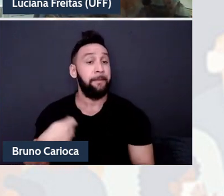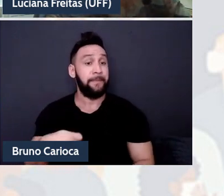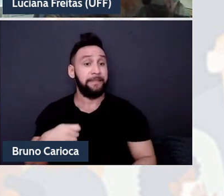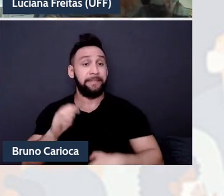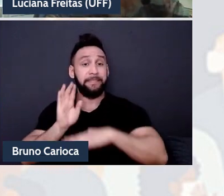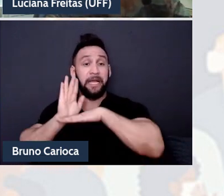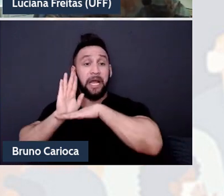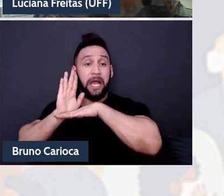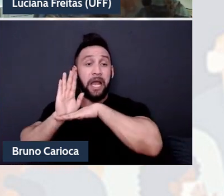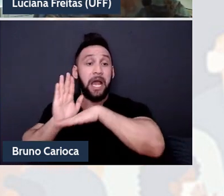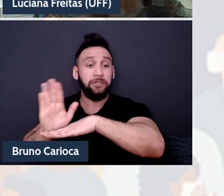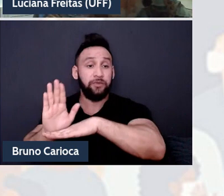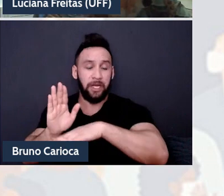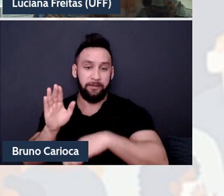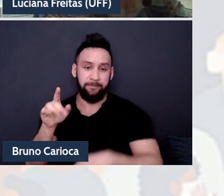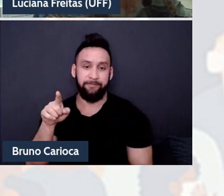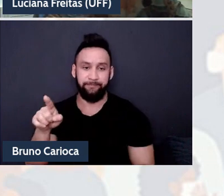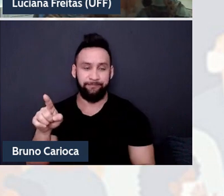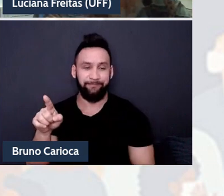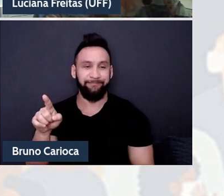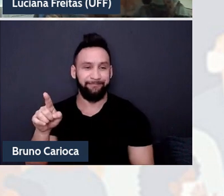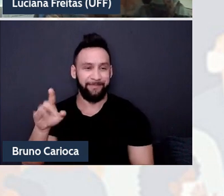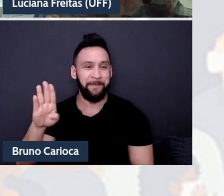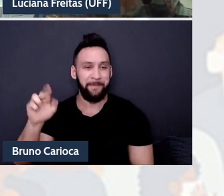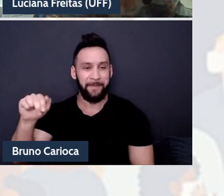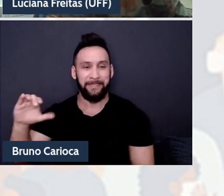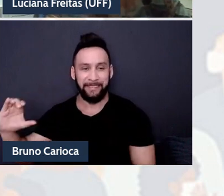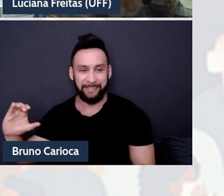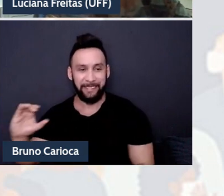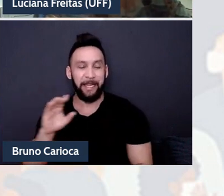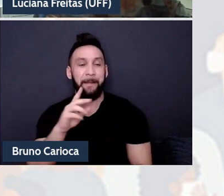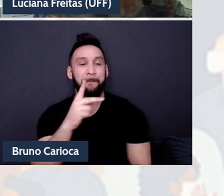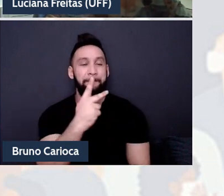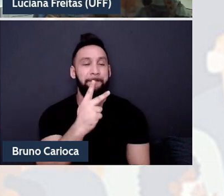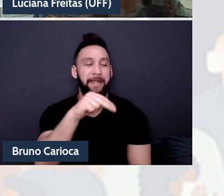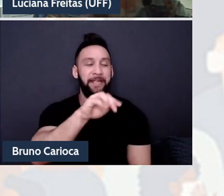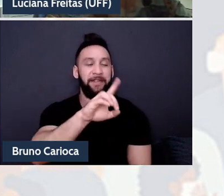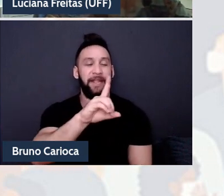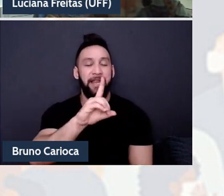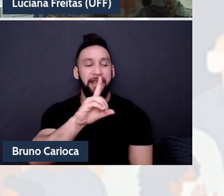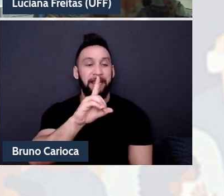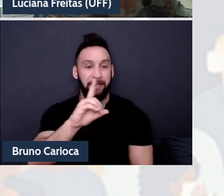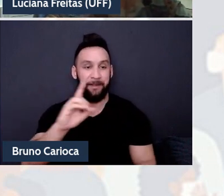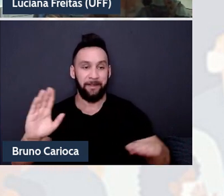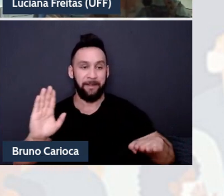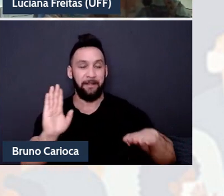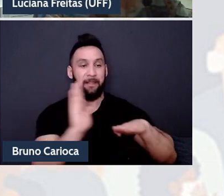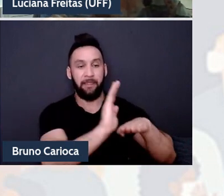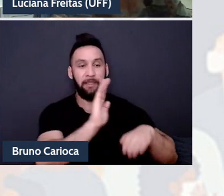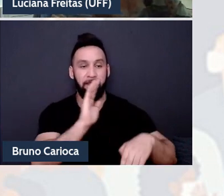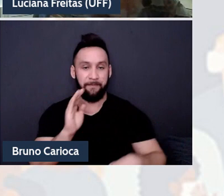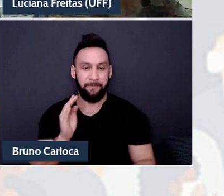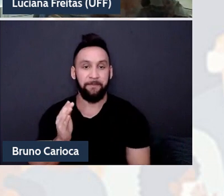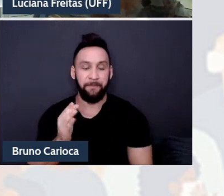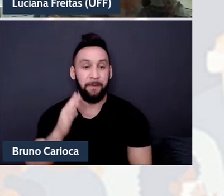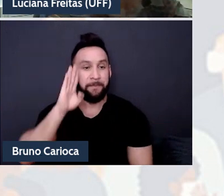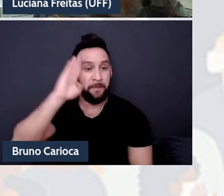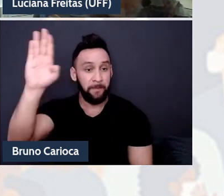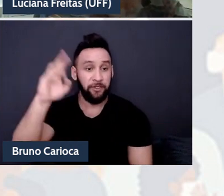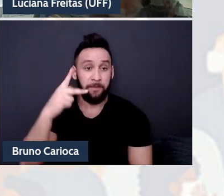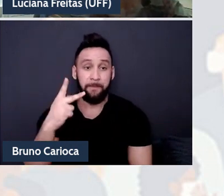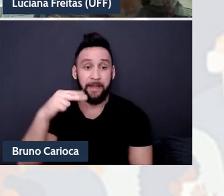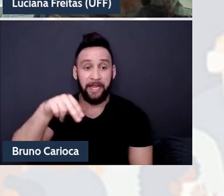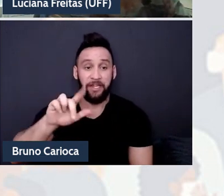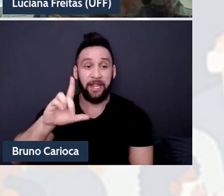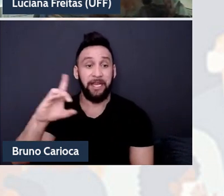Curricular. E é por isso que o PNLD mudou muito, especialmente o PNLD de ensino médio, né? Para seguir a reforma do